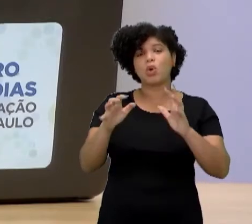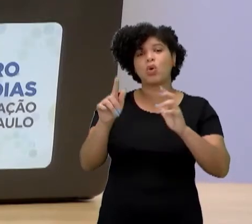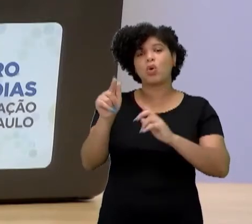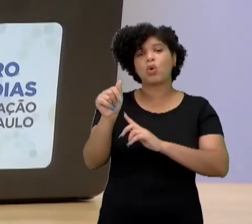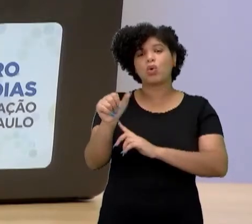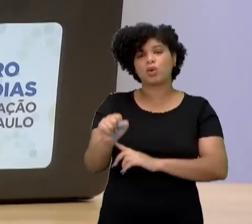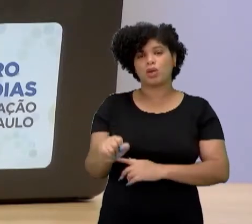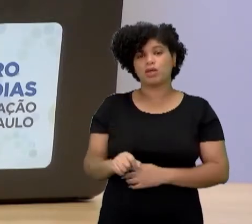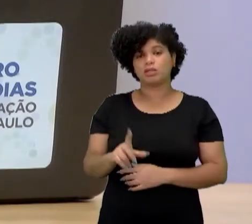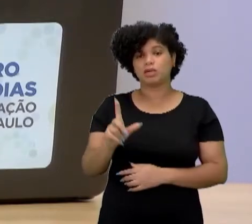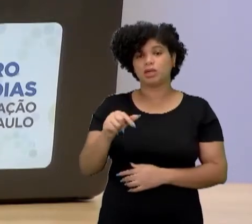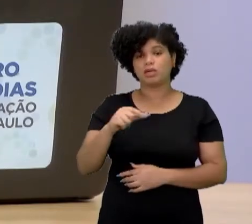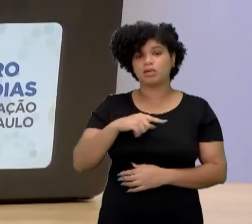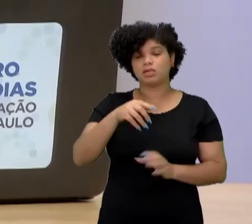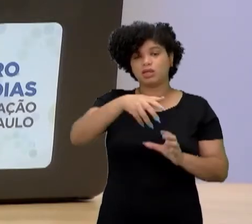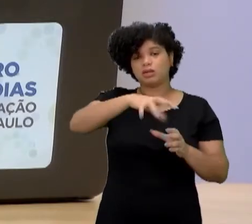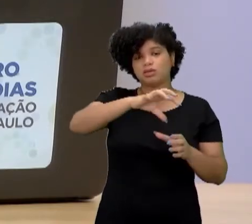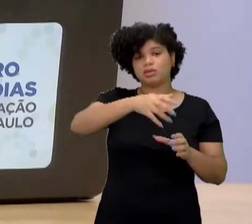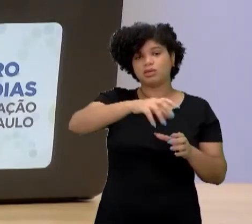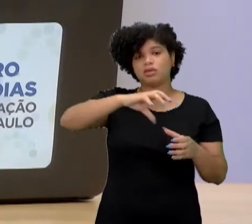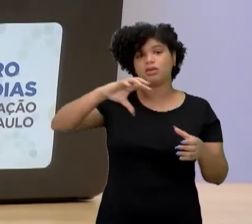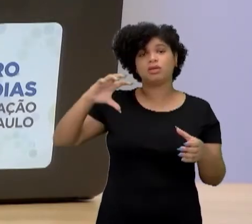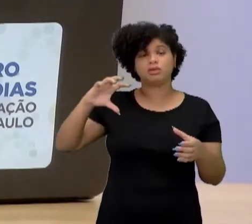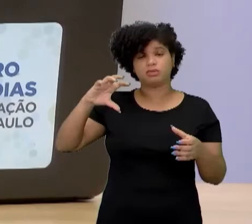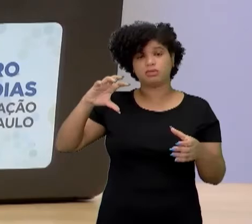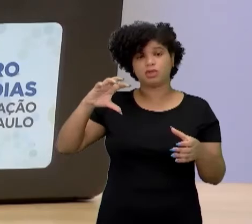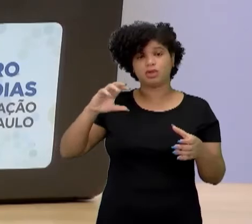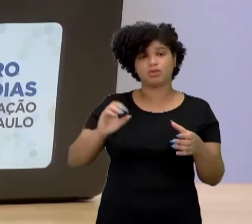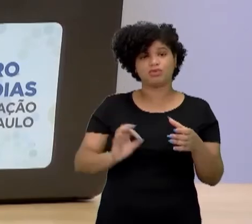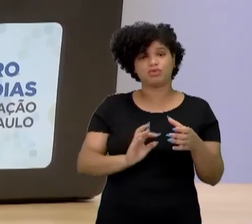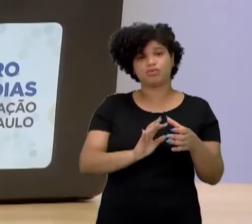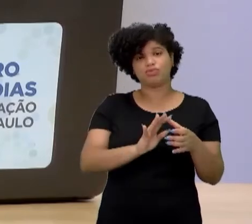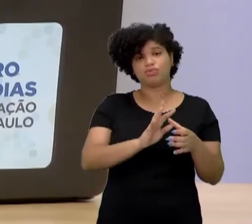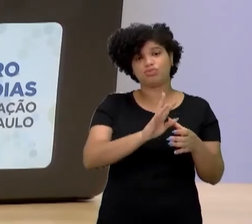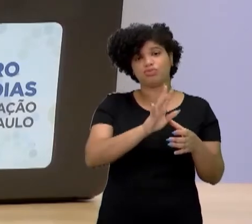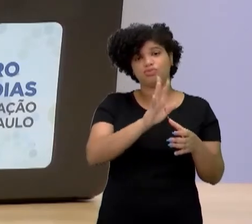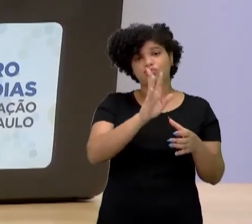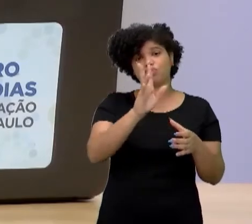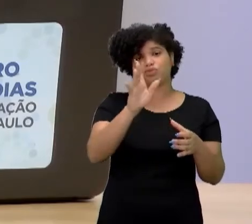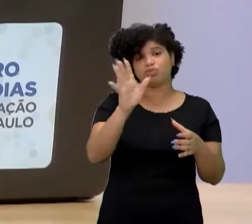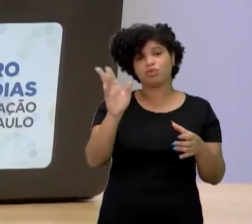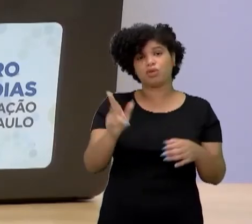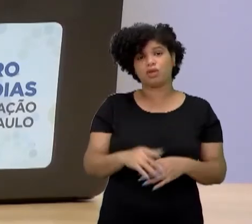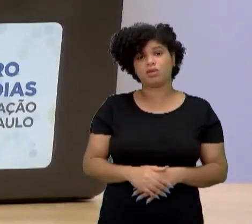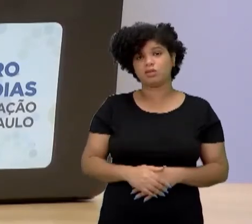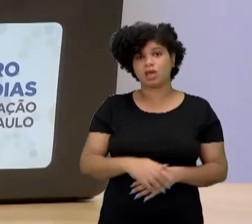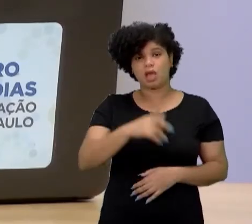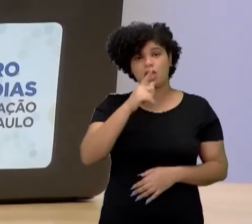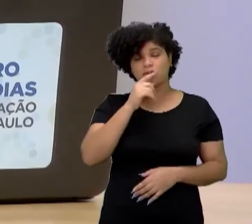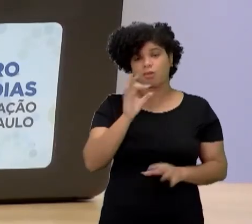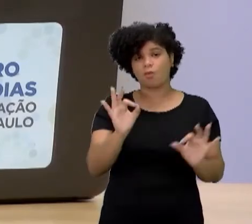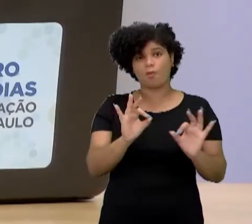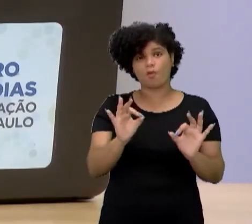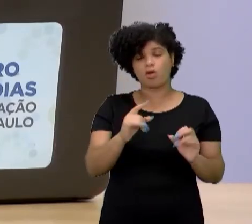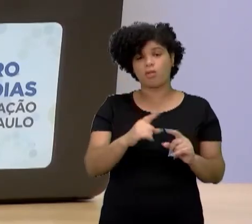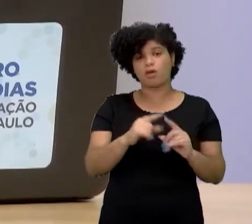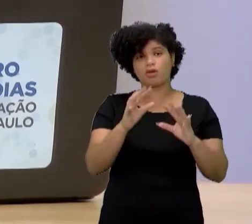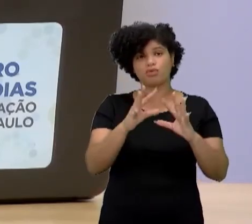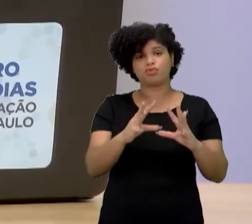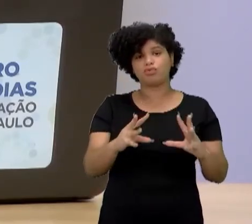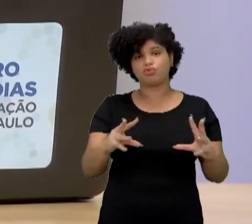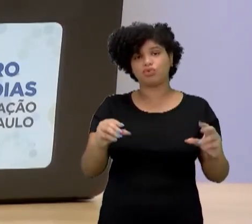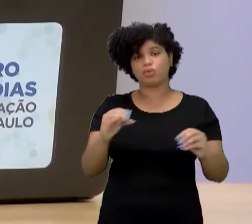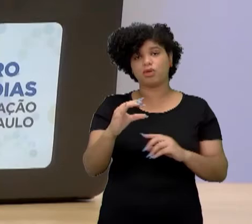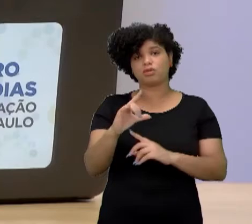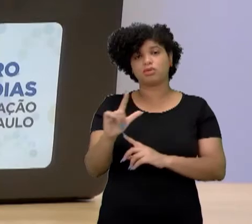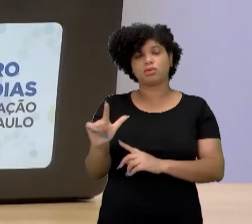você deixar a embalagem aberta ali de água sanitária, se você deixar muito tempo aberto, quando você voltar só tem água, porque vai evaporar todo o cloro que